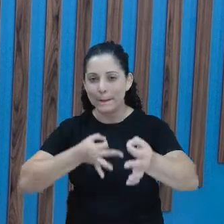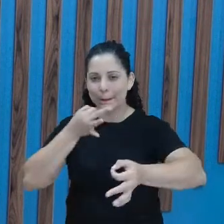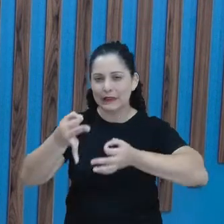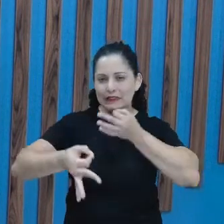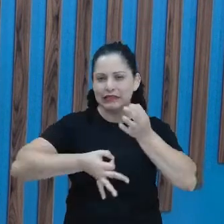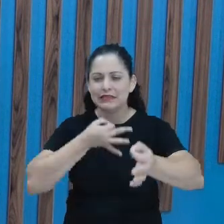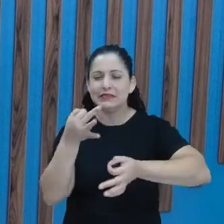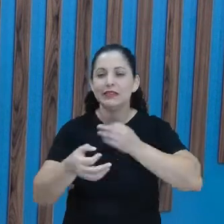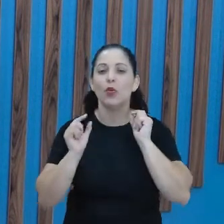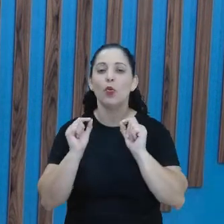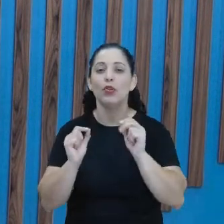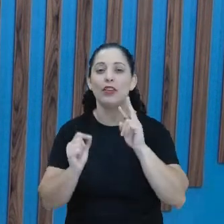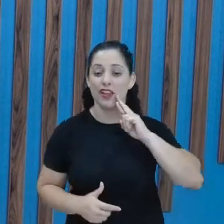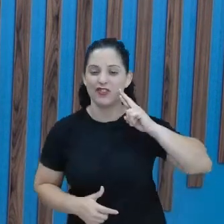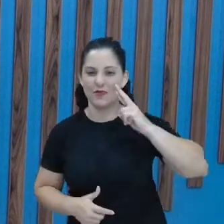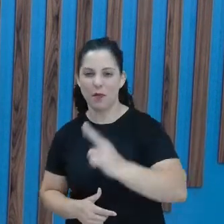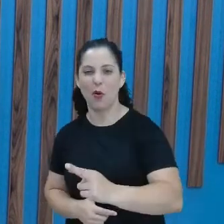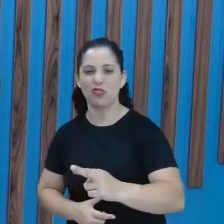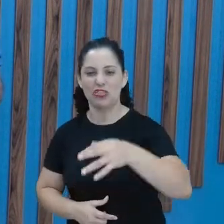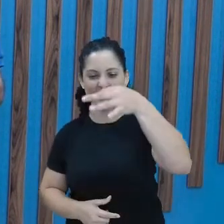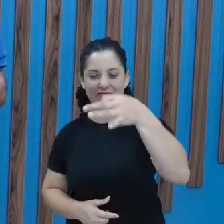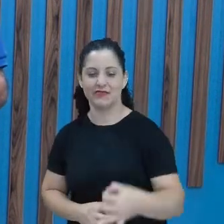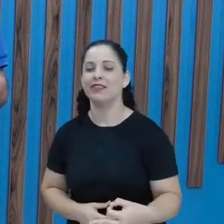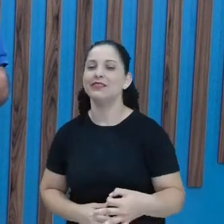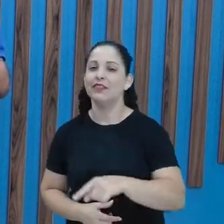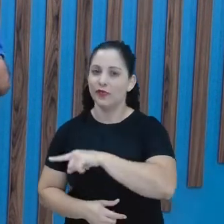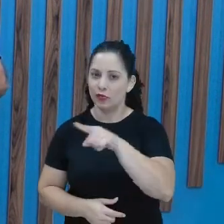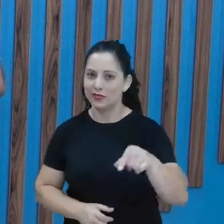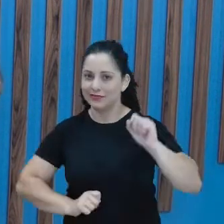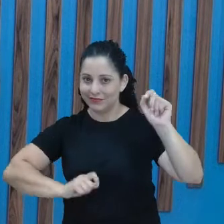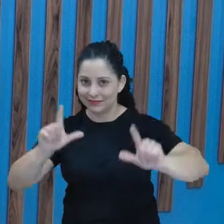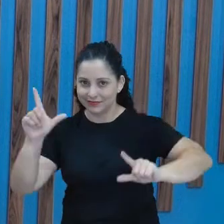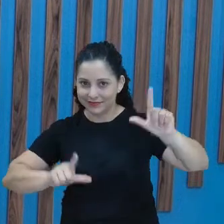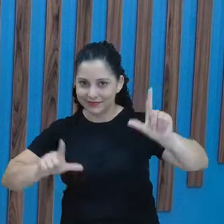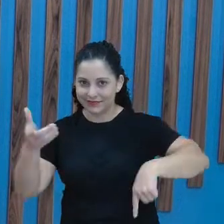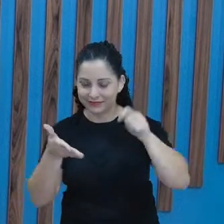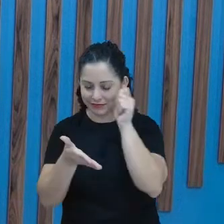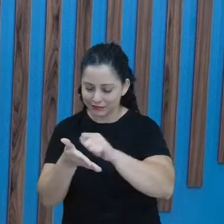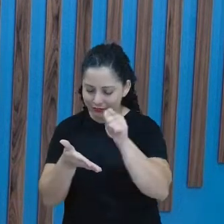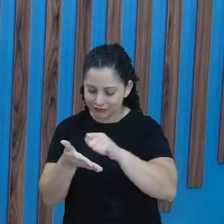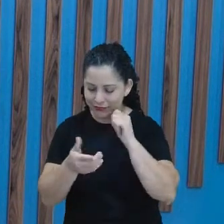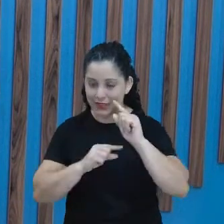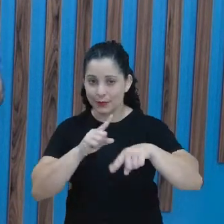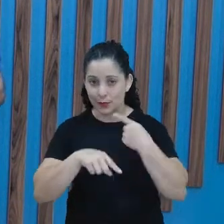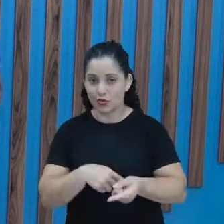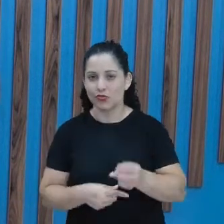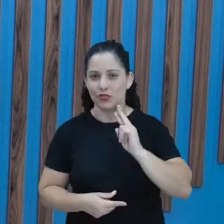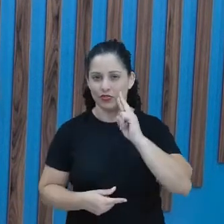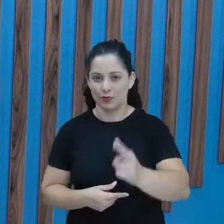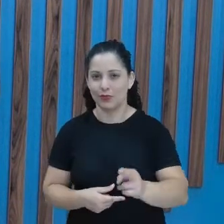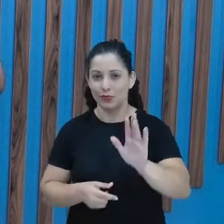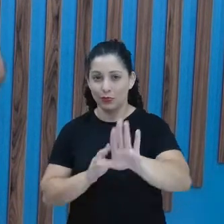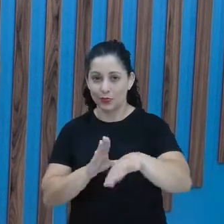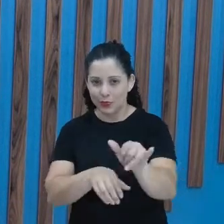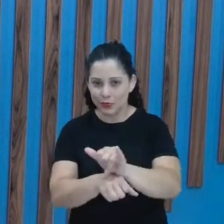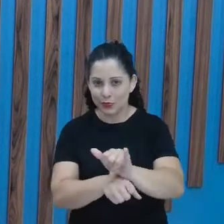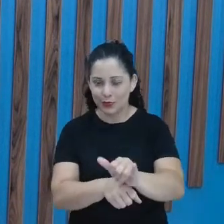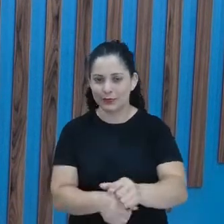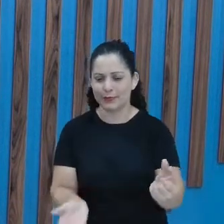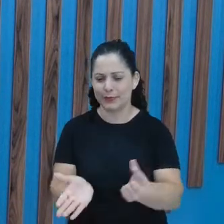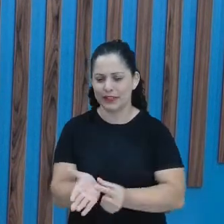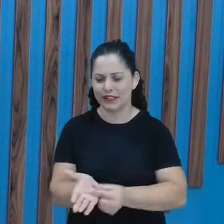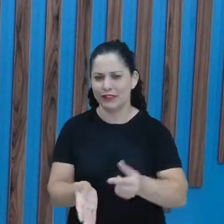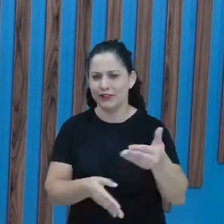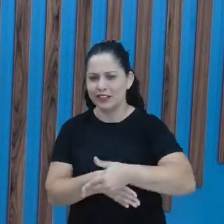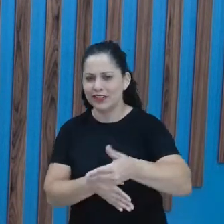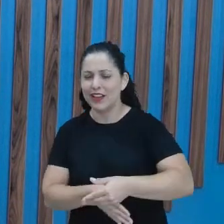Ricardinho, o gabarito é esse. Se estiver aí na TV, pode anotar no seu caderno e corre lá no YouTube e responde para Ricardinho. Se estiver no aplicativo,